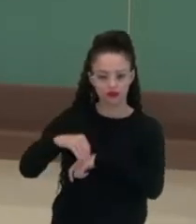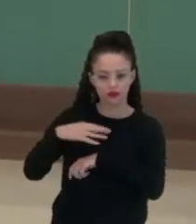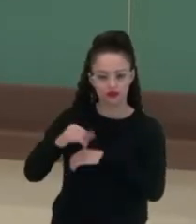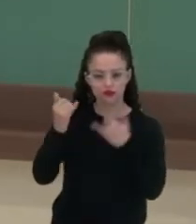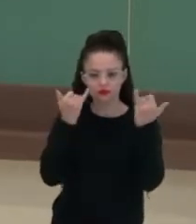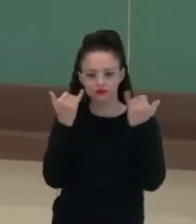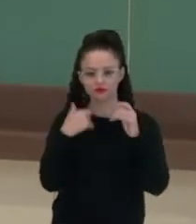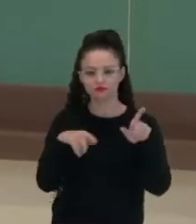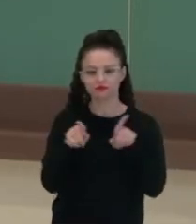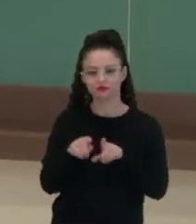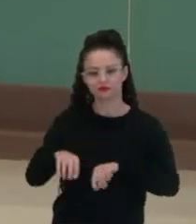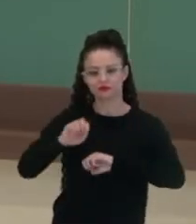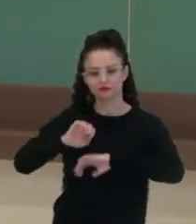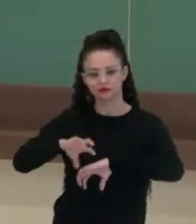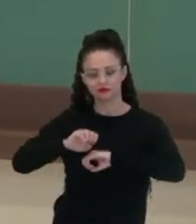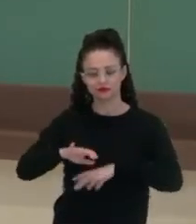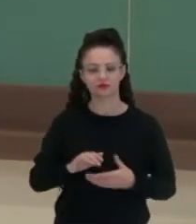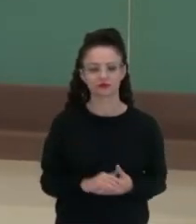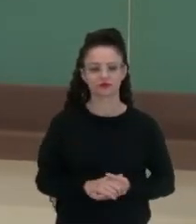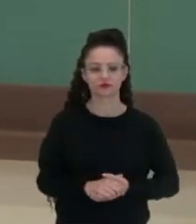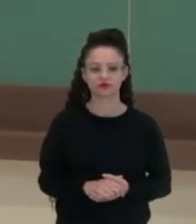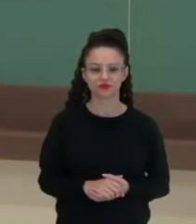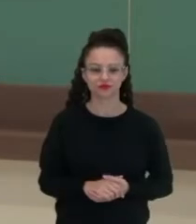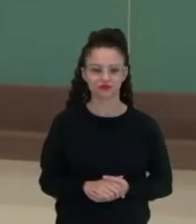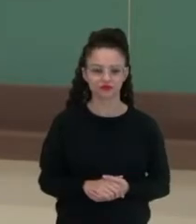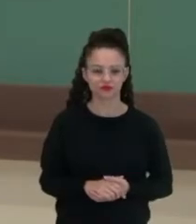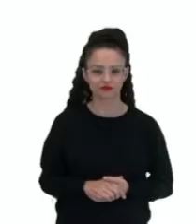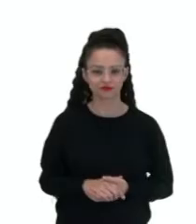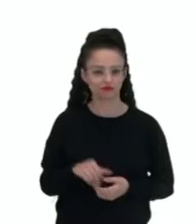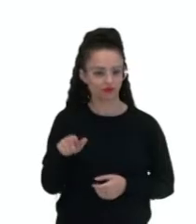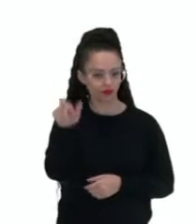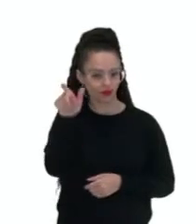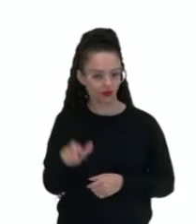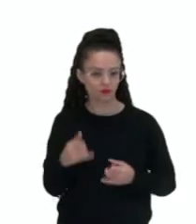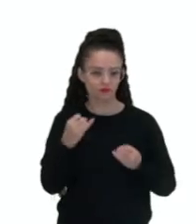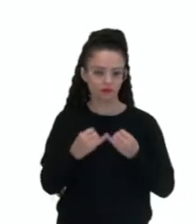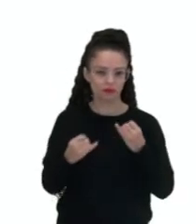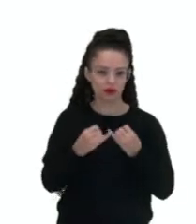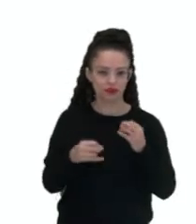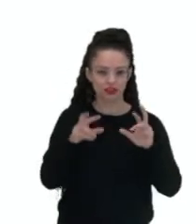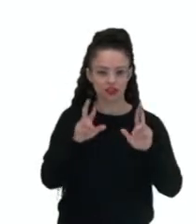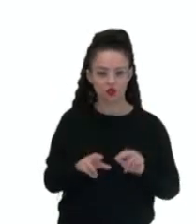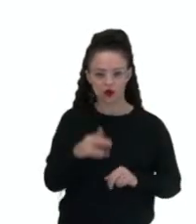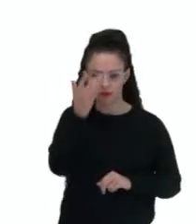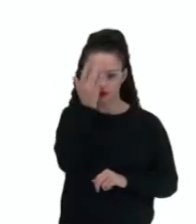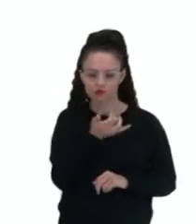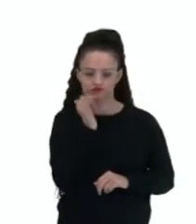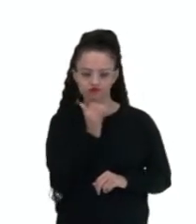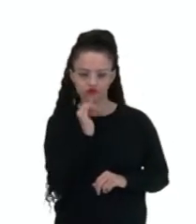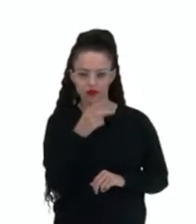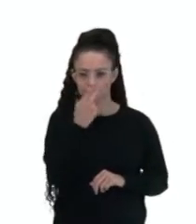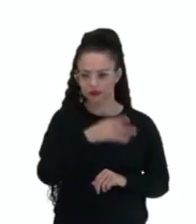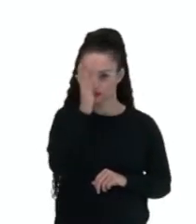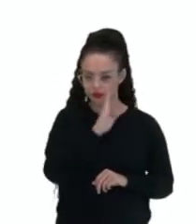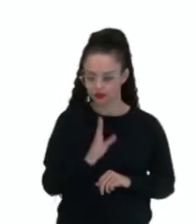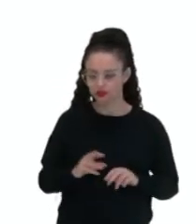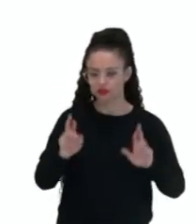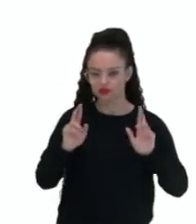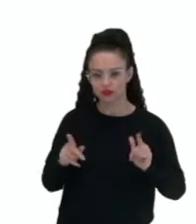vão também educar. É uma figura semelhante ao repentista no Brasil, com a diferença de que